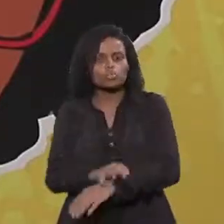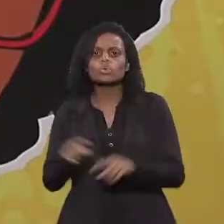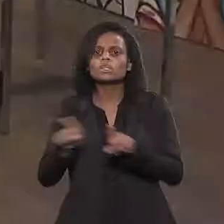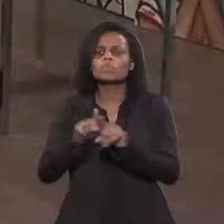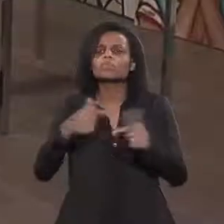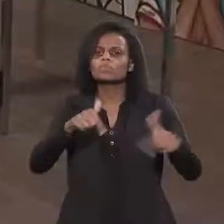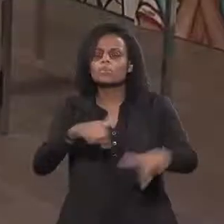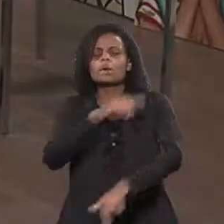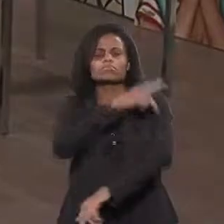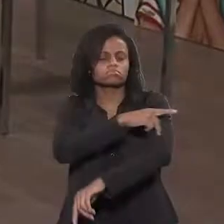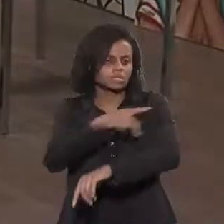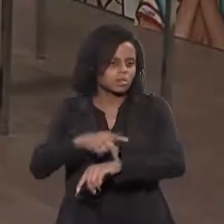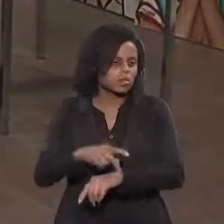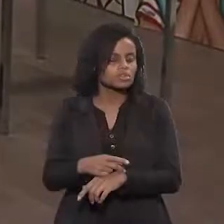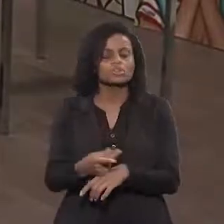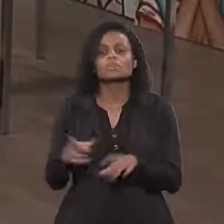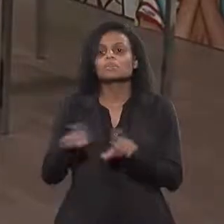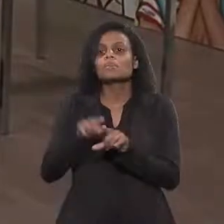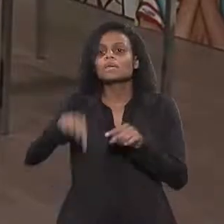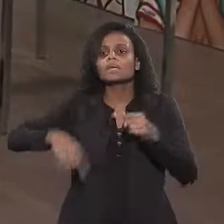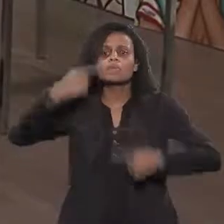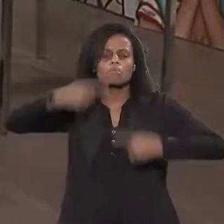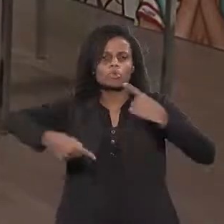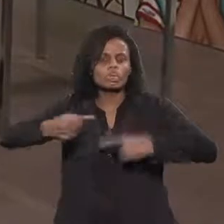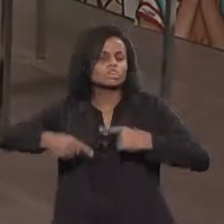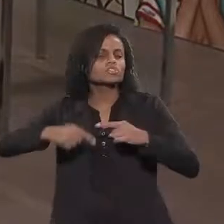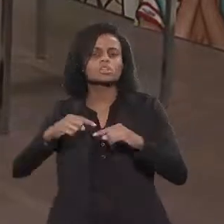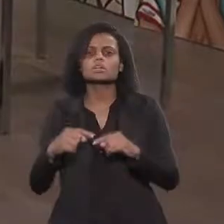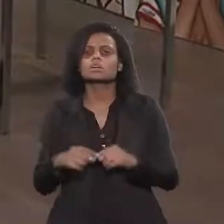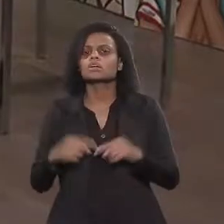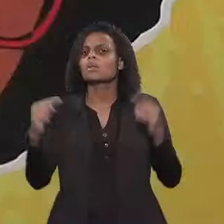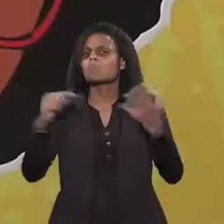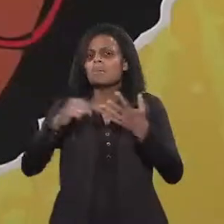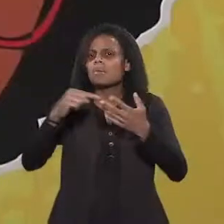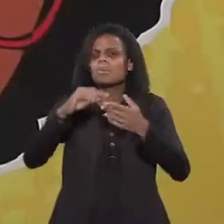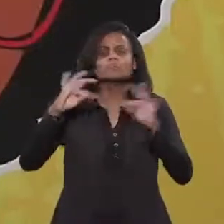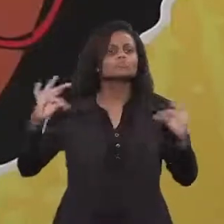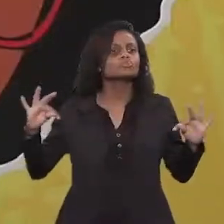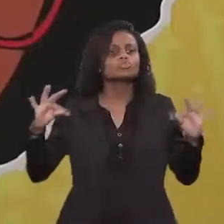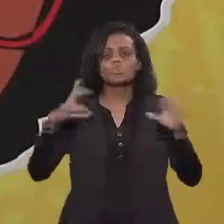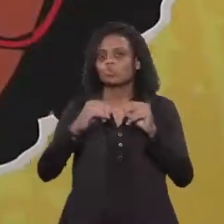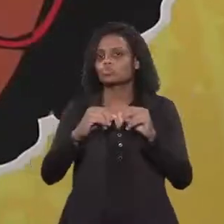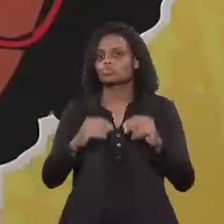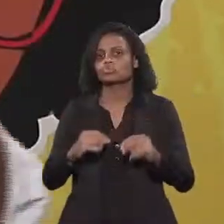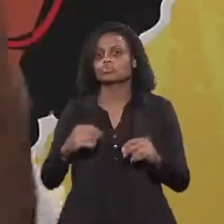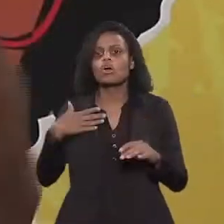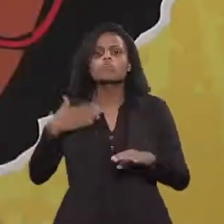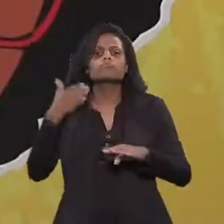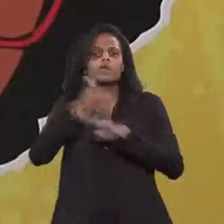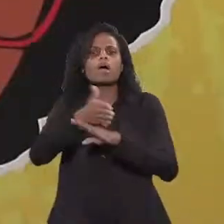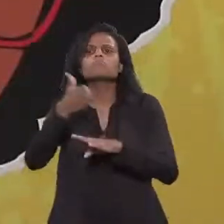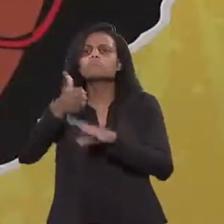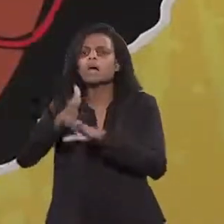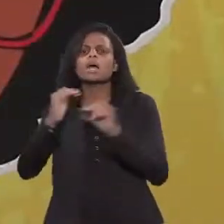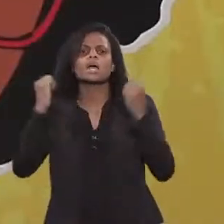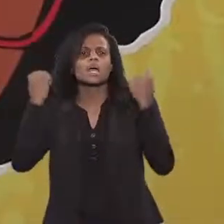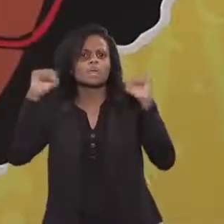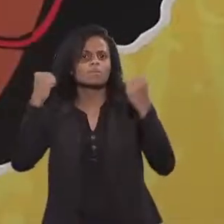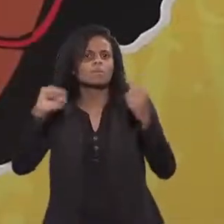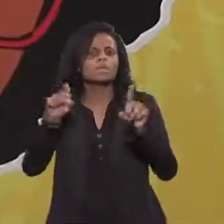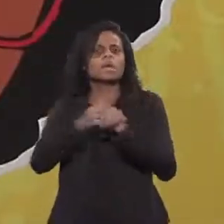no trabalho pedagógico, está aqui na política, está... Enfim, estamos ocupando,